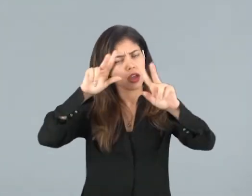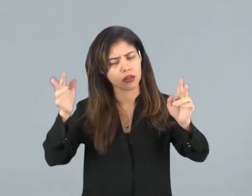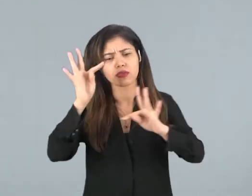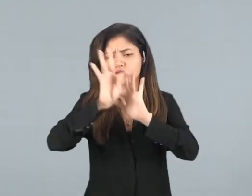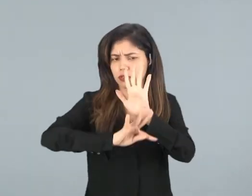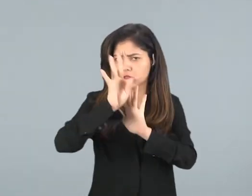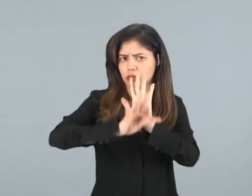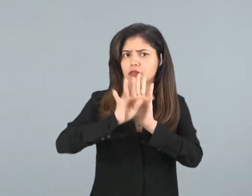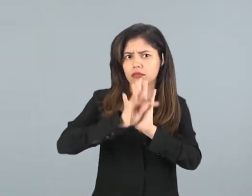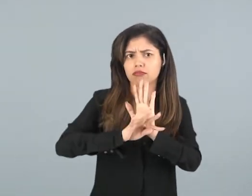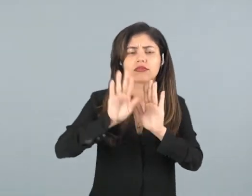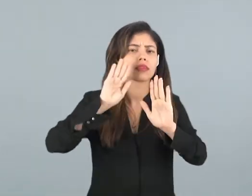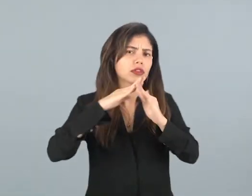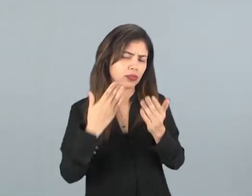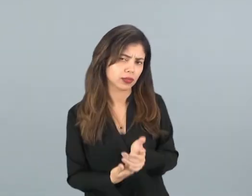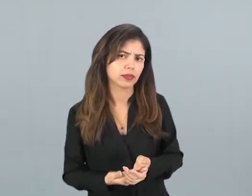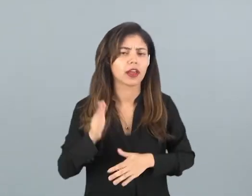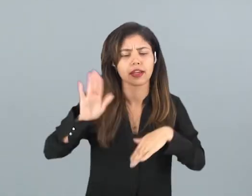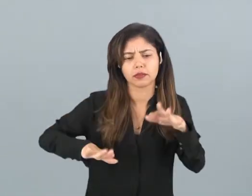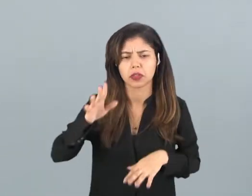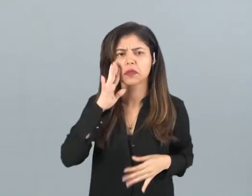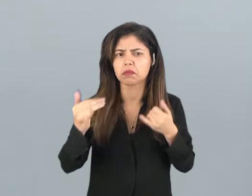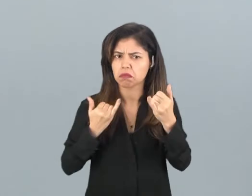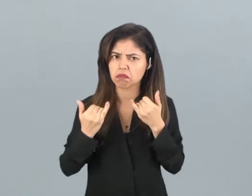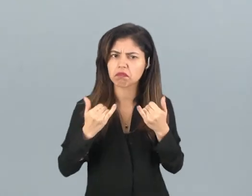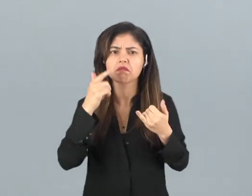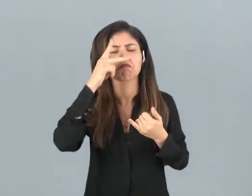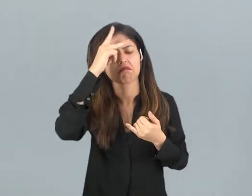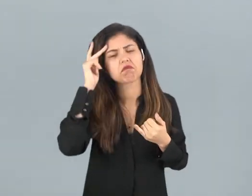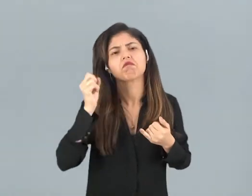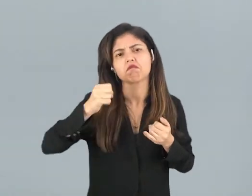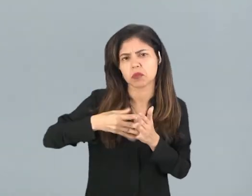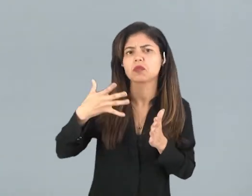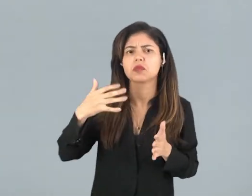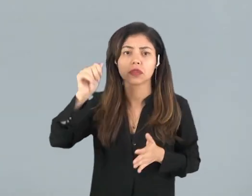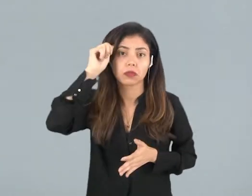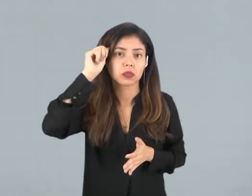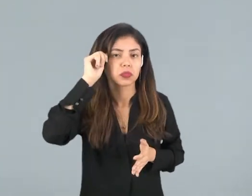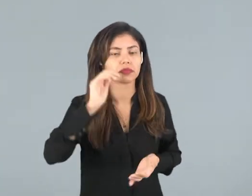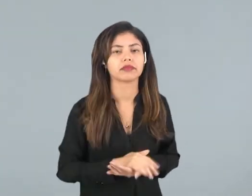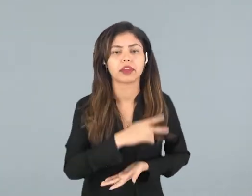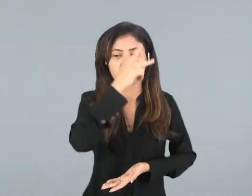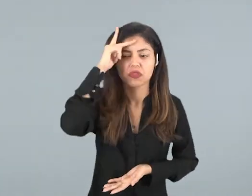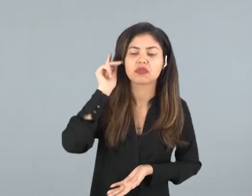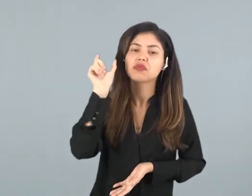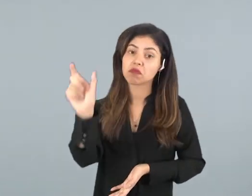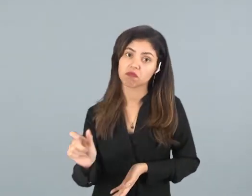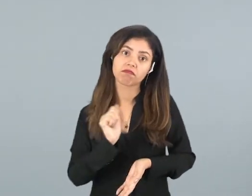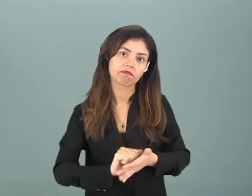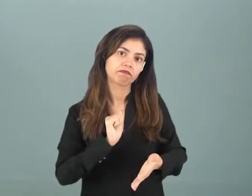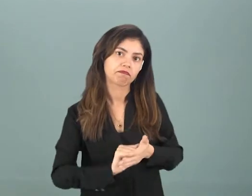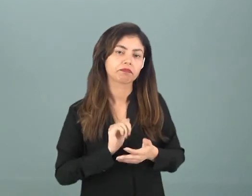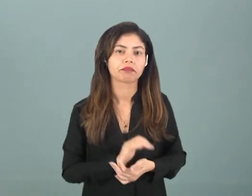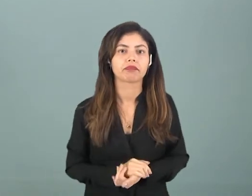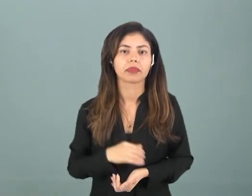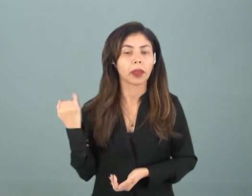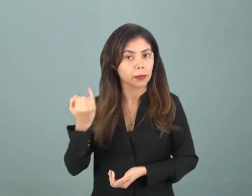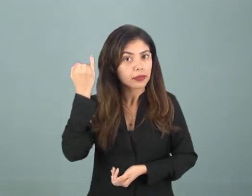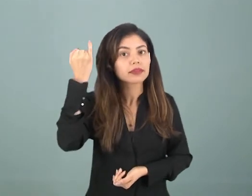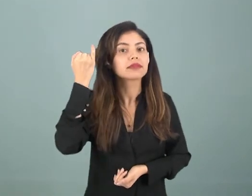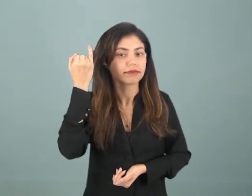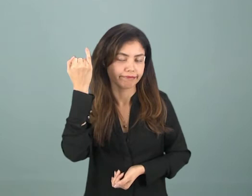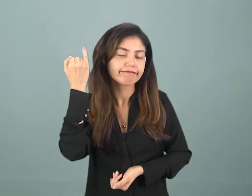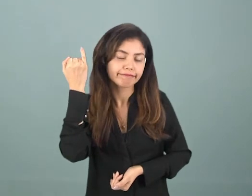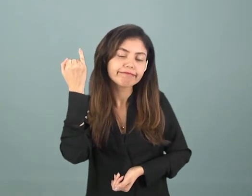textos dela na escola. E às vezes a gente não tem informação sobre aquele autor. Né? Aquela pessoa que escreveu aquele texto. Por isso que é importante